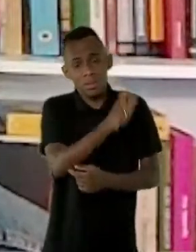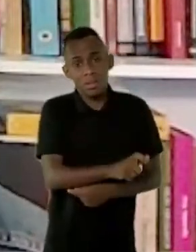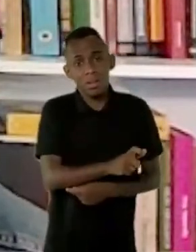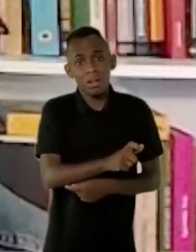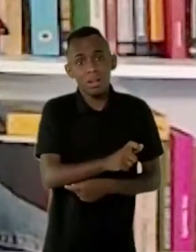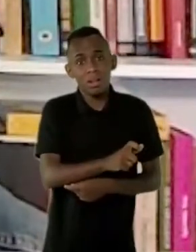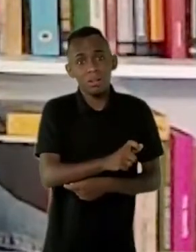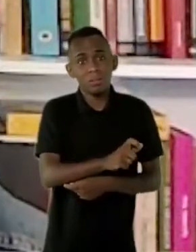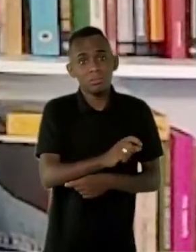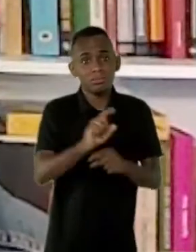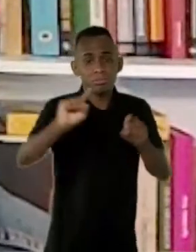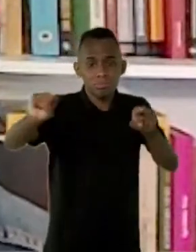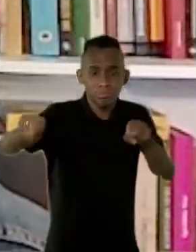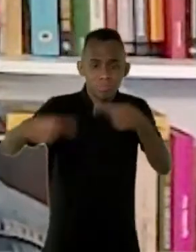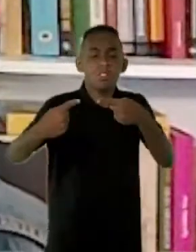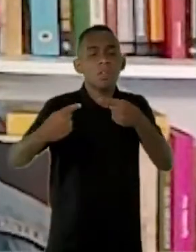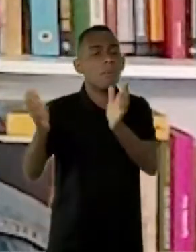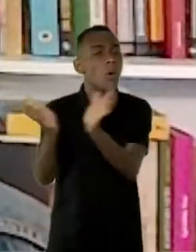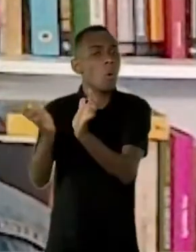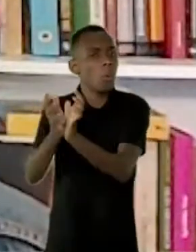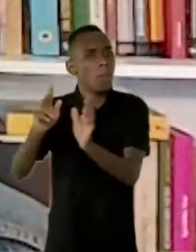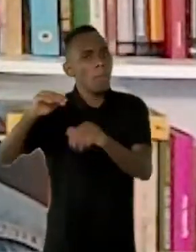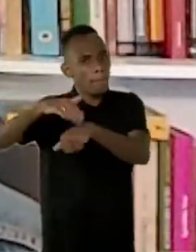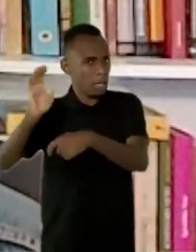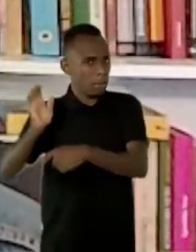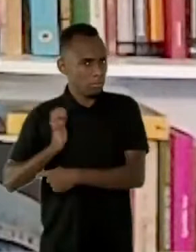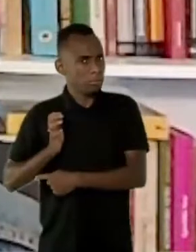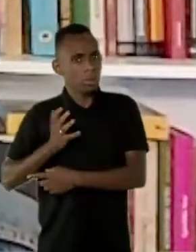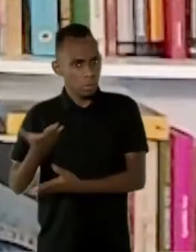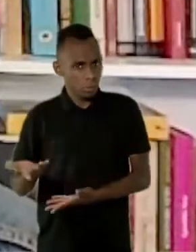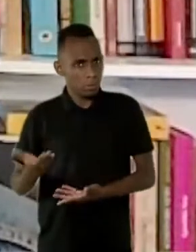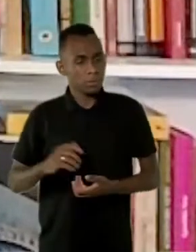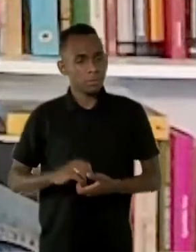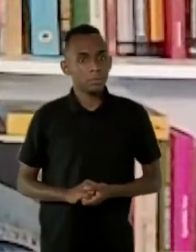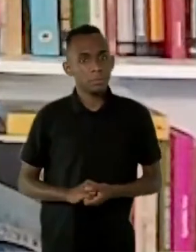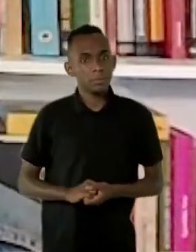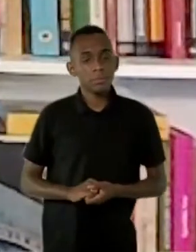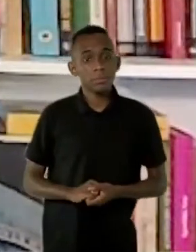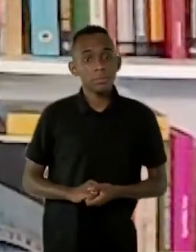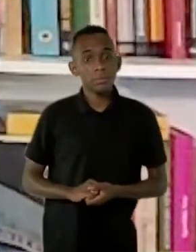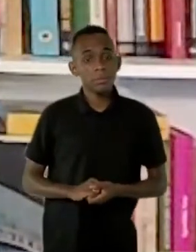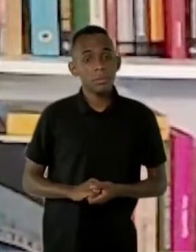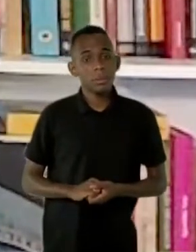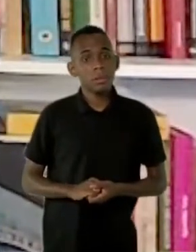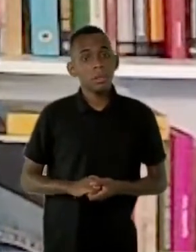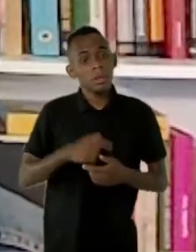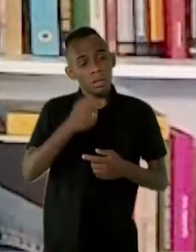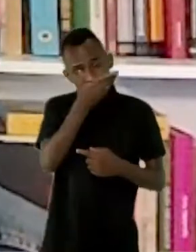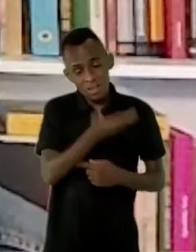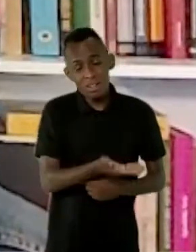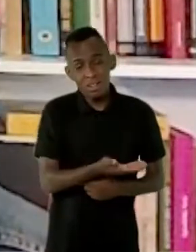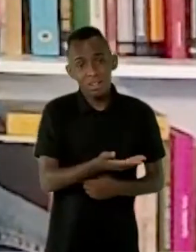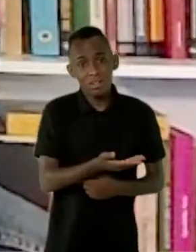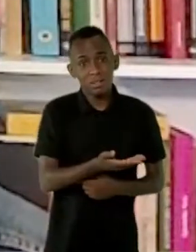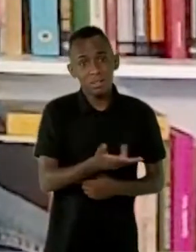Paulo. E aí, quer dizer, o que acontece? Quer dizer, ela acabou ficando de alguma maneira,